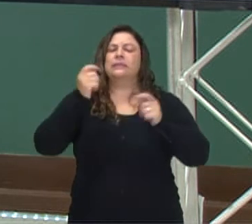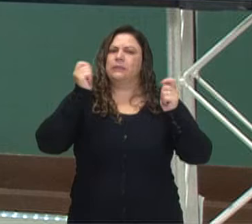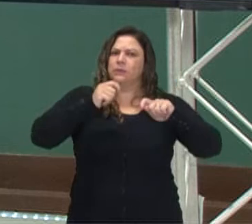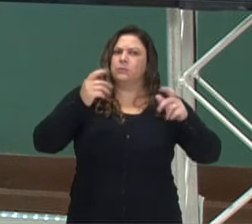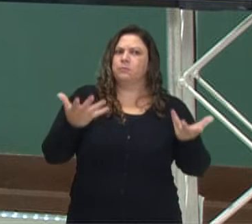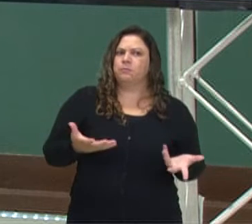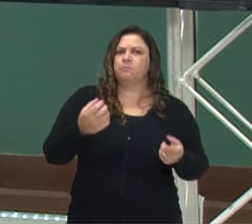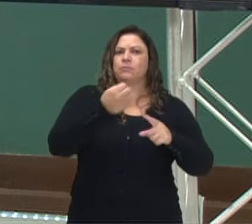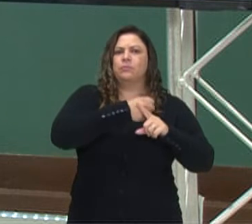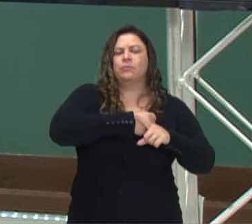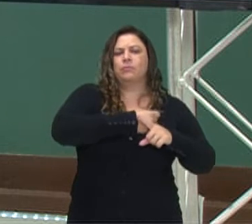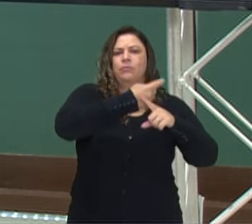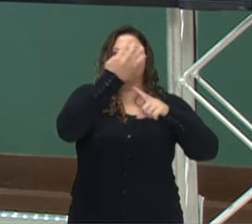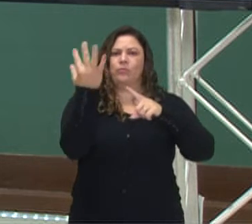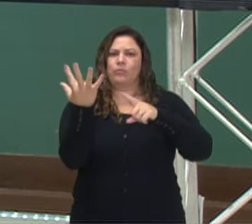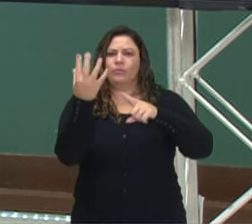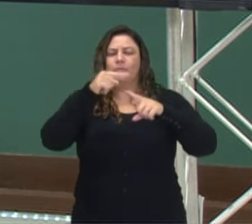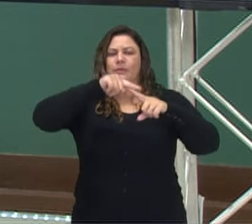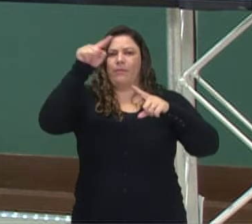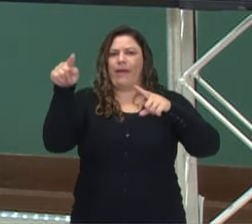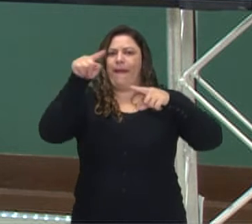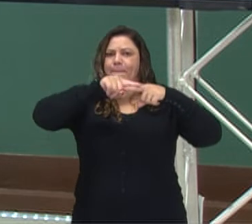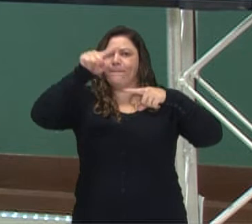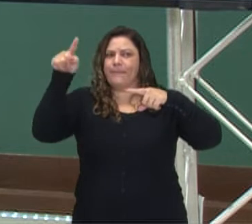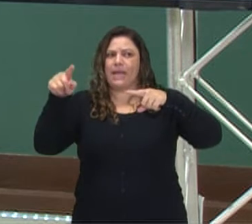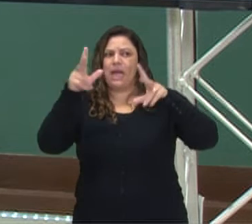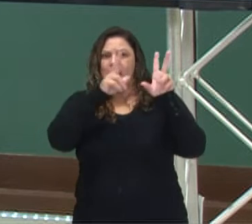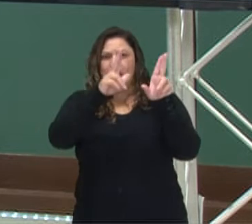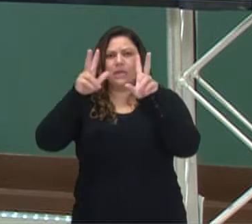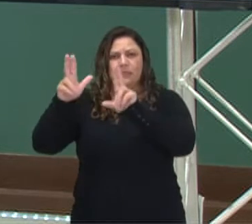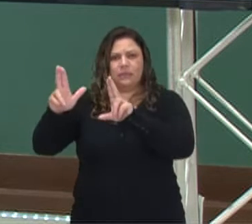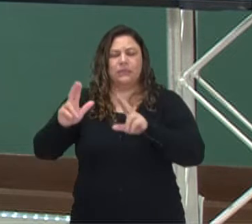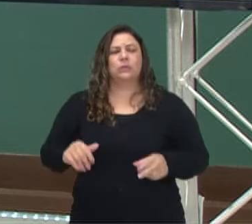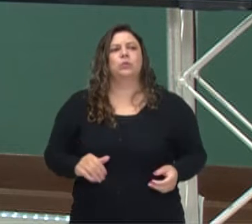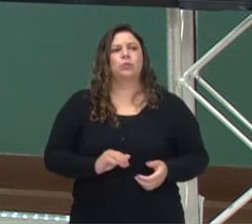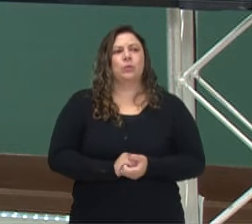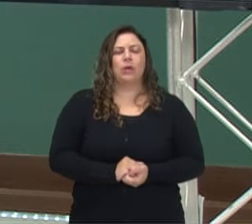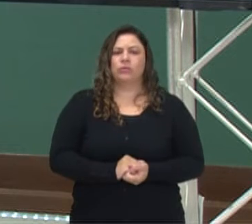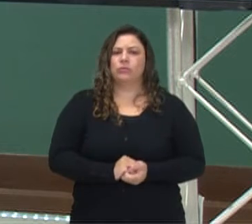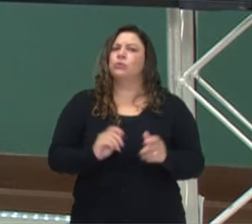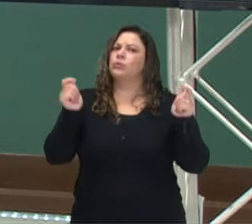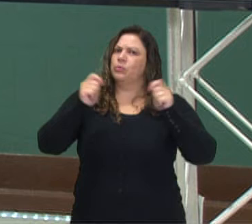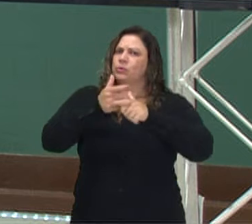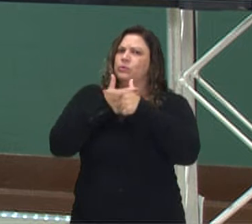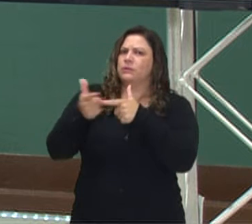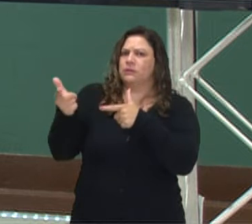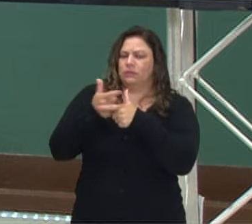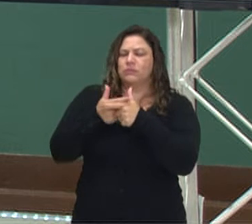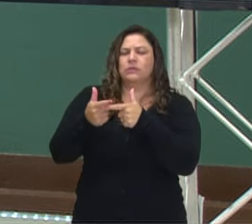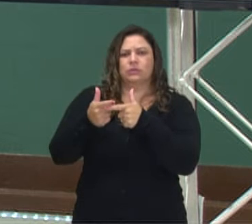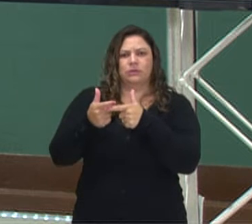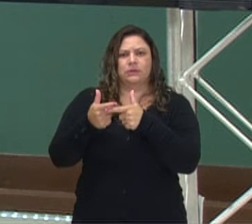fazer o seguinte, ó. Tá vendo que o expoente é o mesmo aqui e aqui? Então, eu posso fazer uma divisão